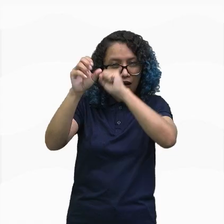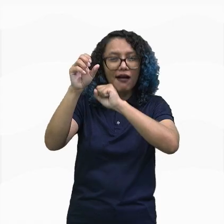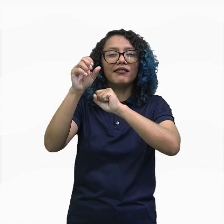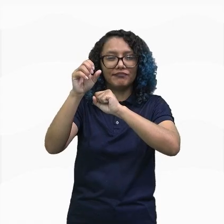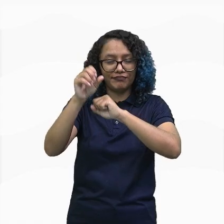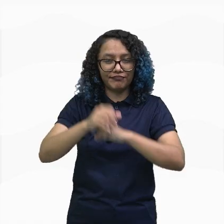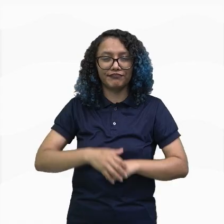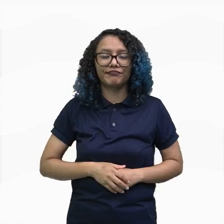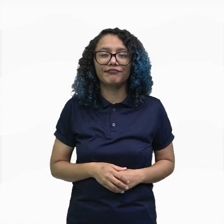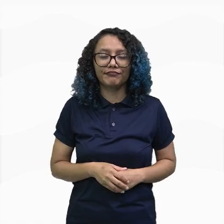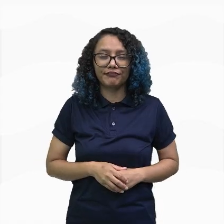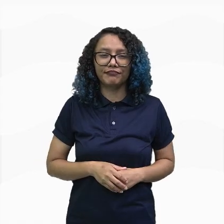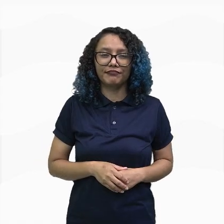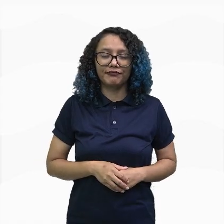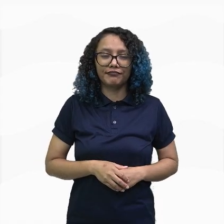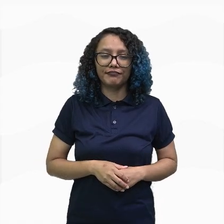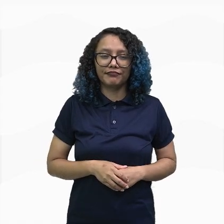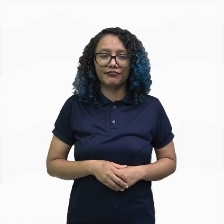vai se